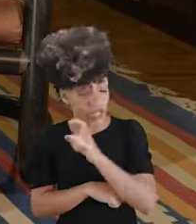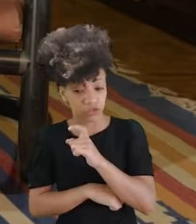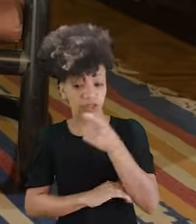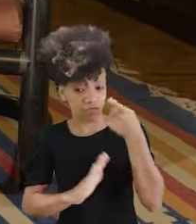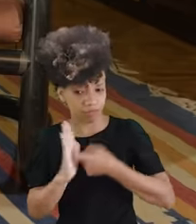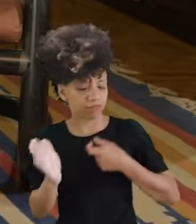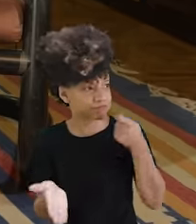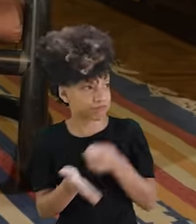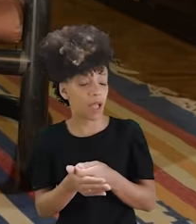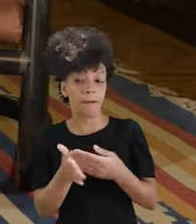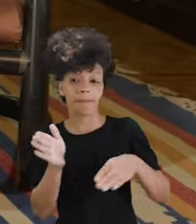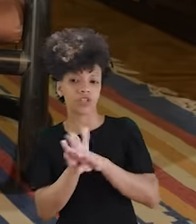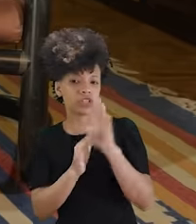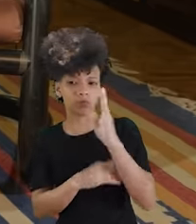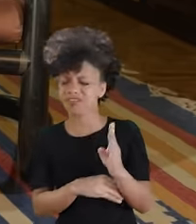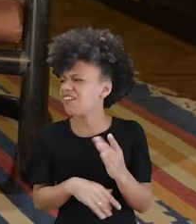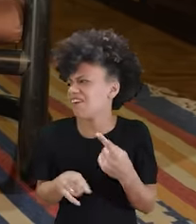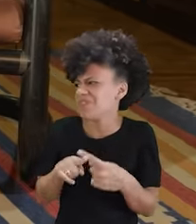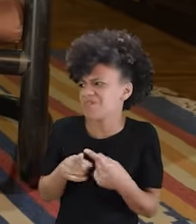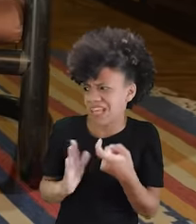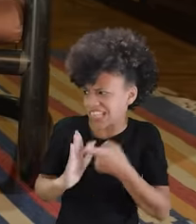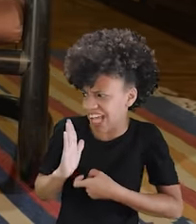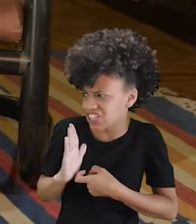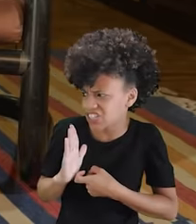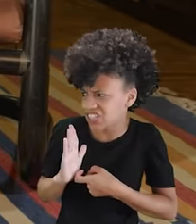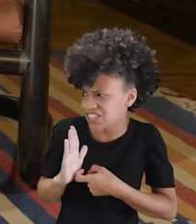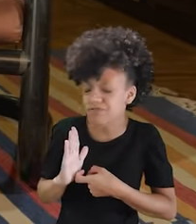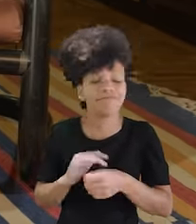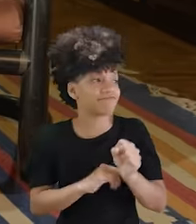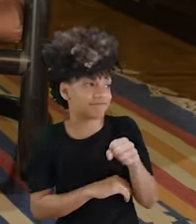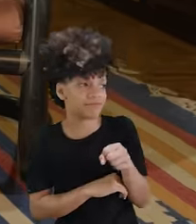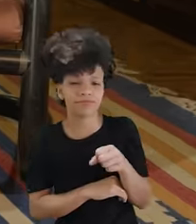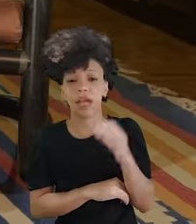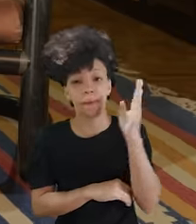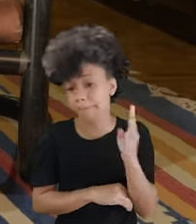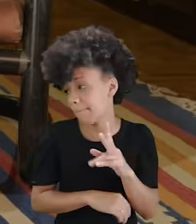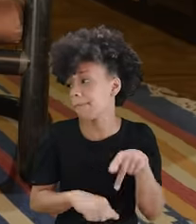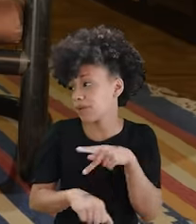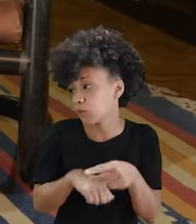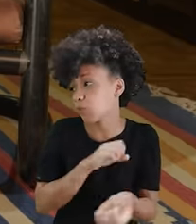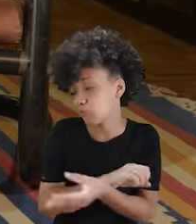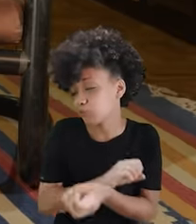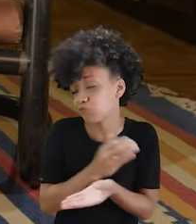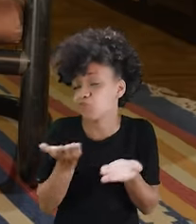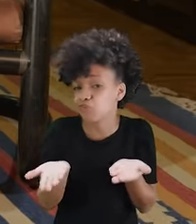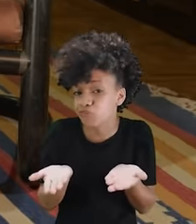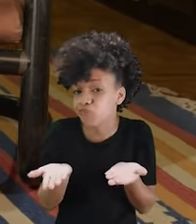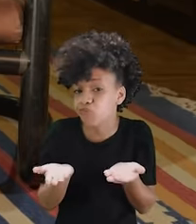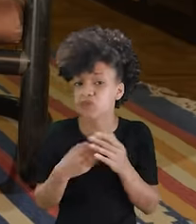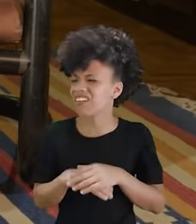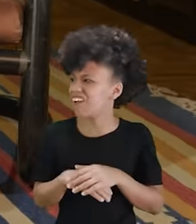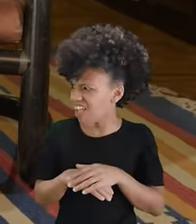essa dificuldade burocrática para chegar até aqui conta do que de taxas você Brasil corrupção vamos falar a palavra